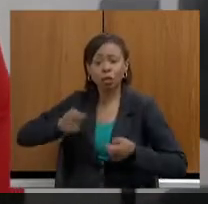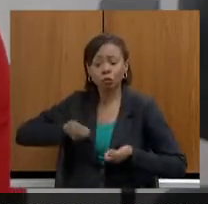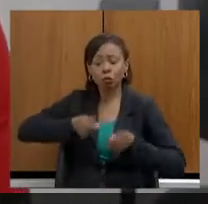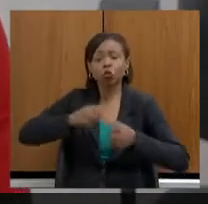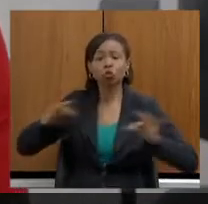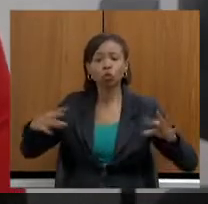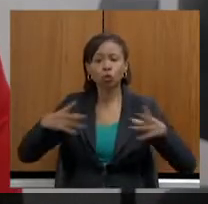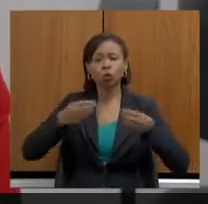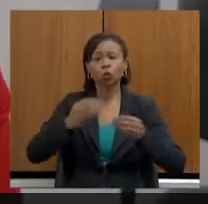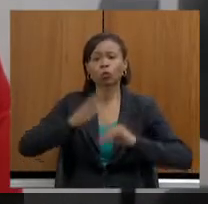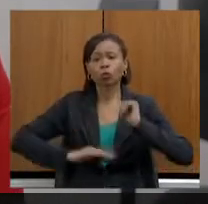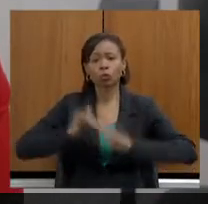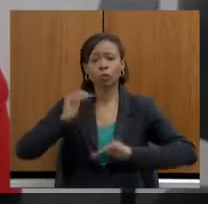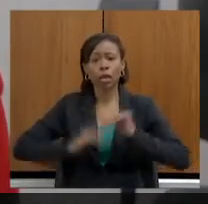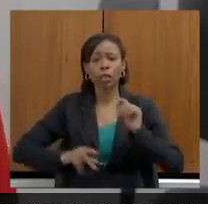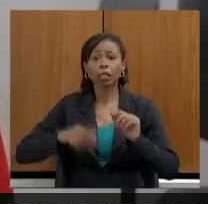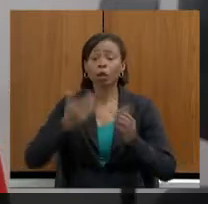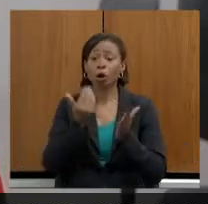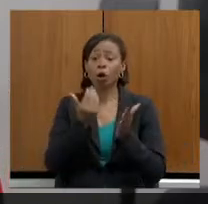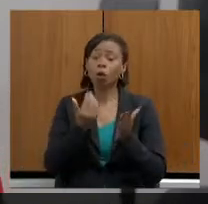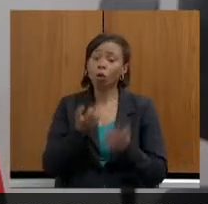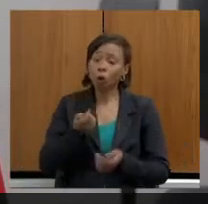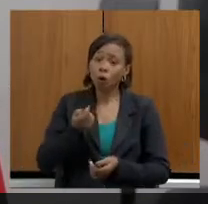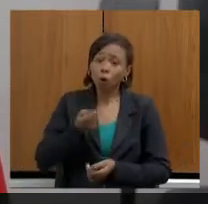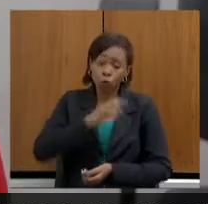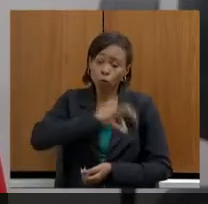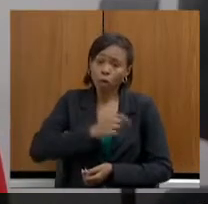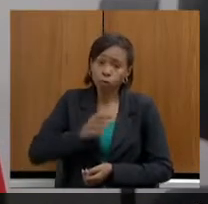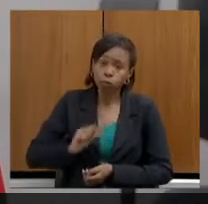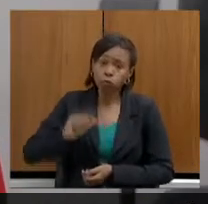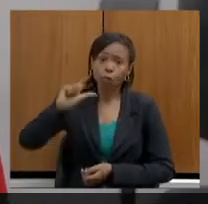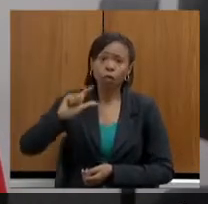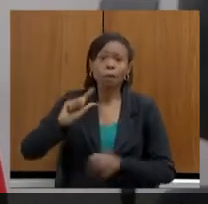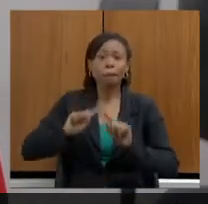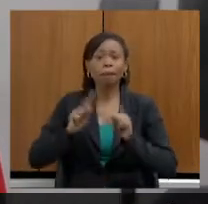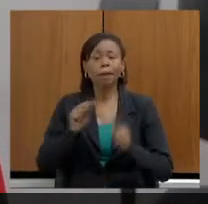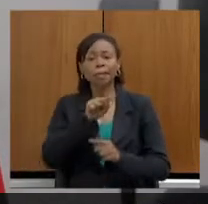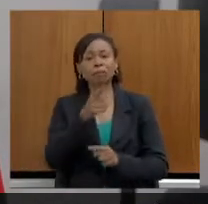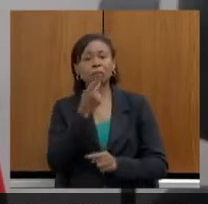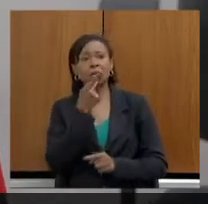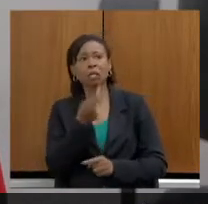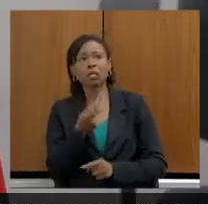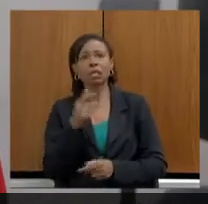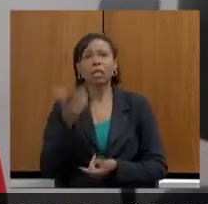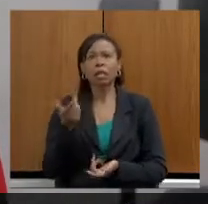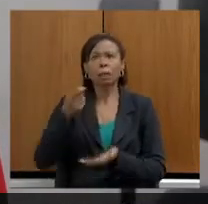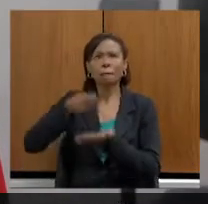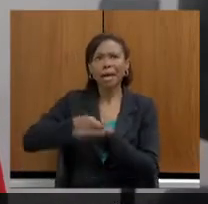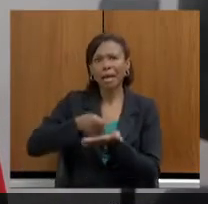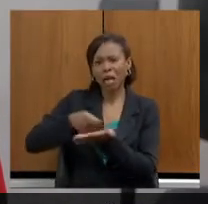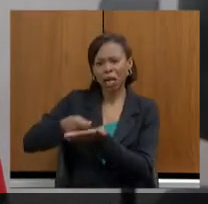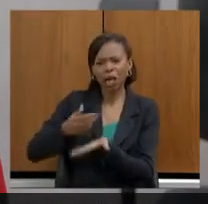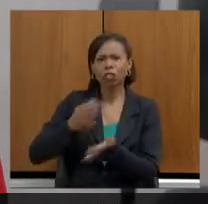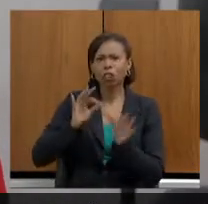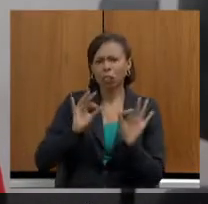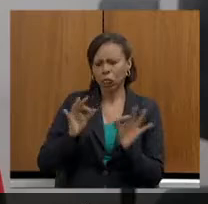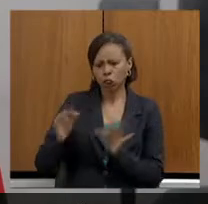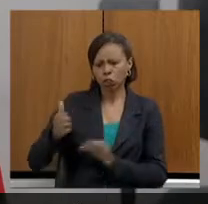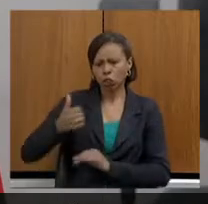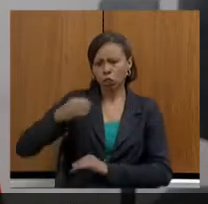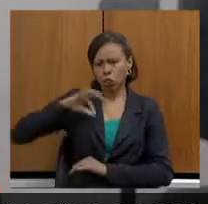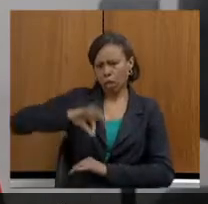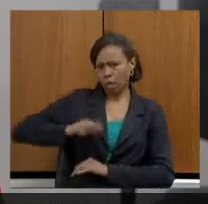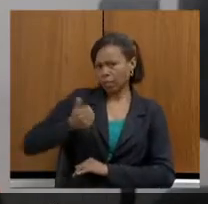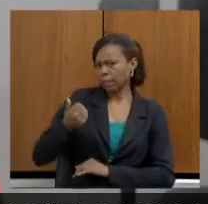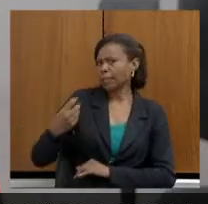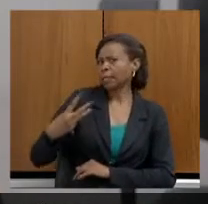como os reajustes E aí Você escutou a máxima de que estamos pagando em dia estamos pagando 13º não vamos dar um reajuste